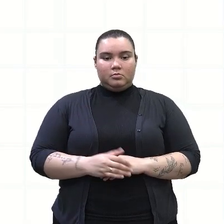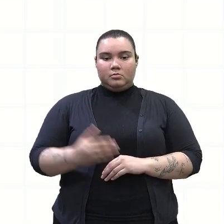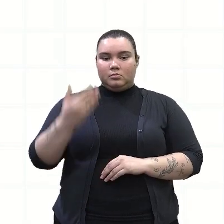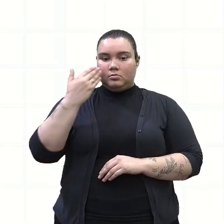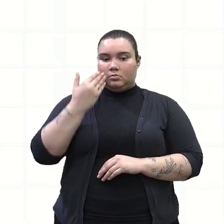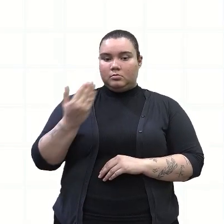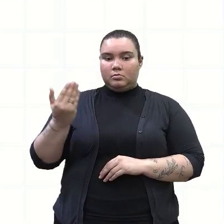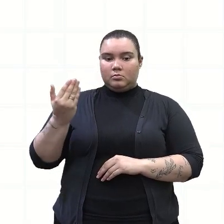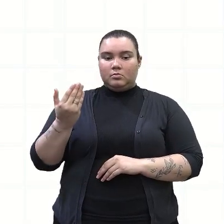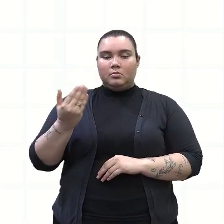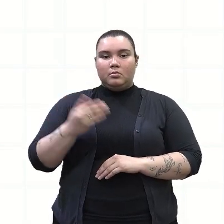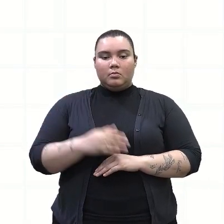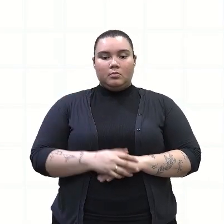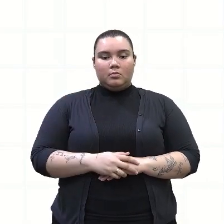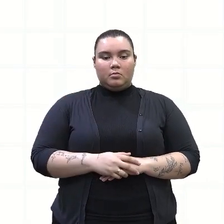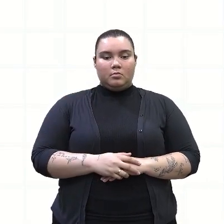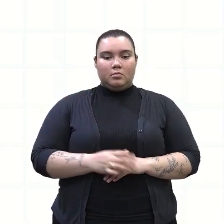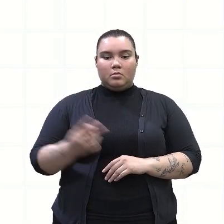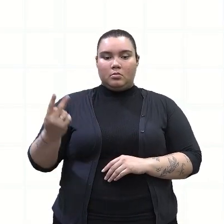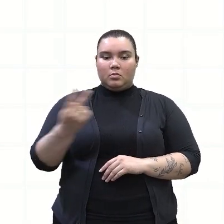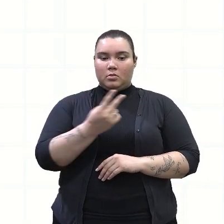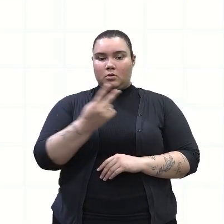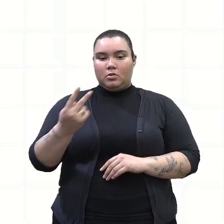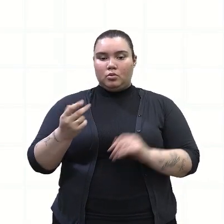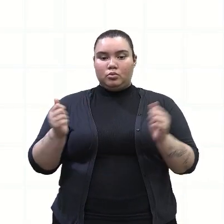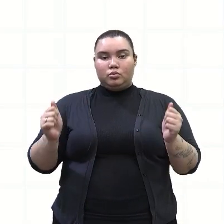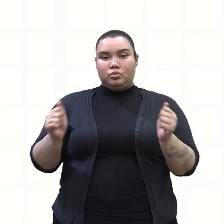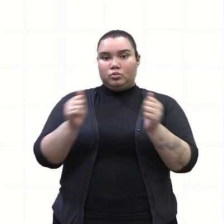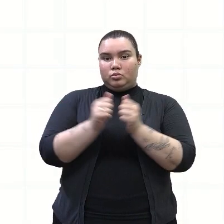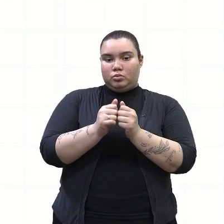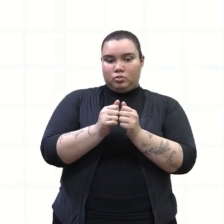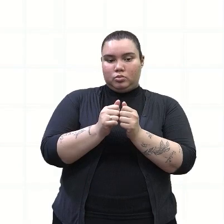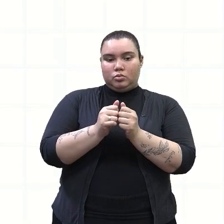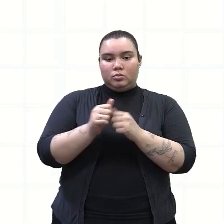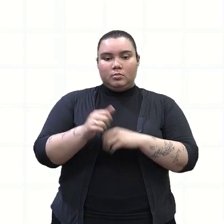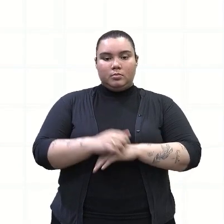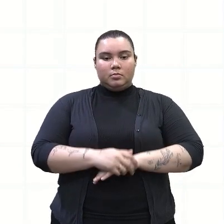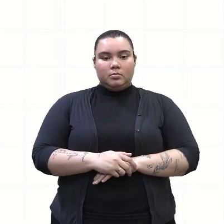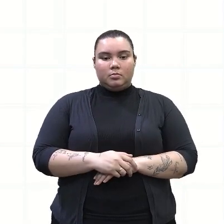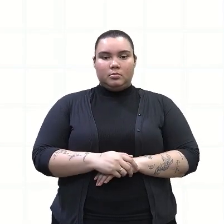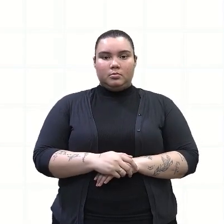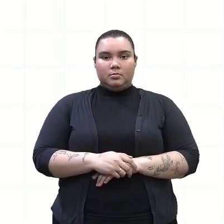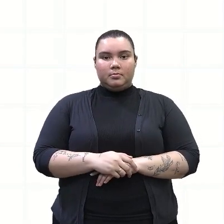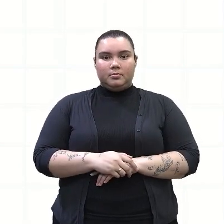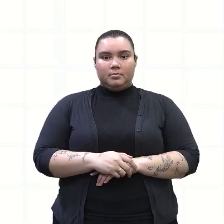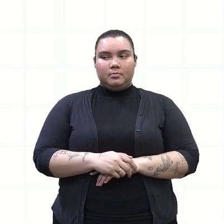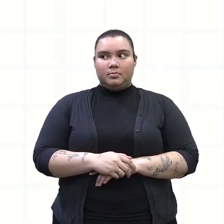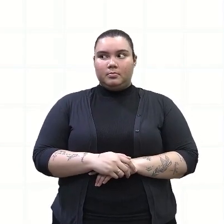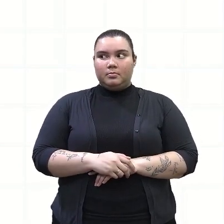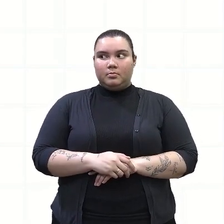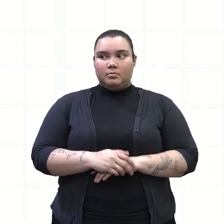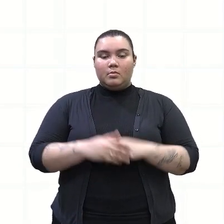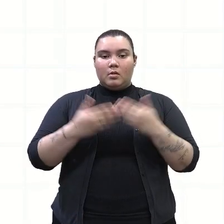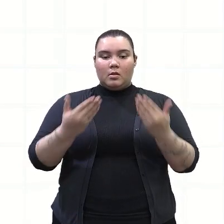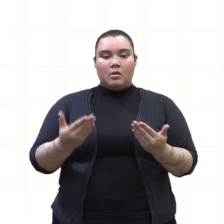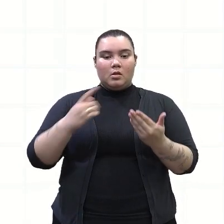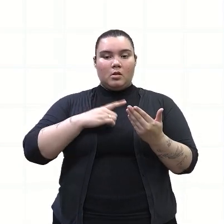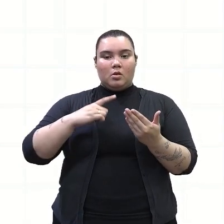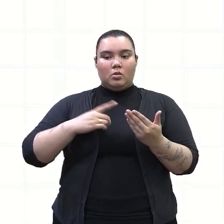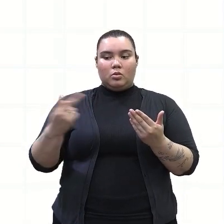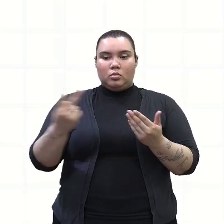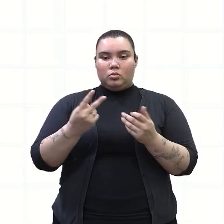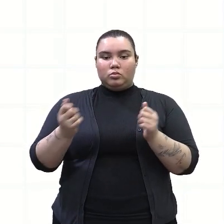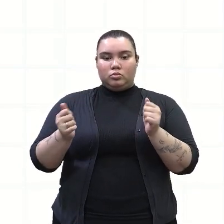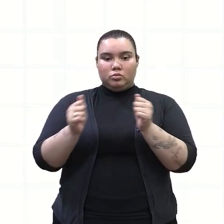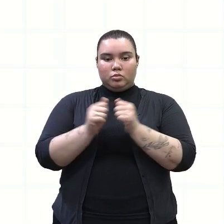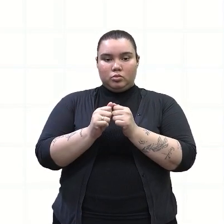combined, tá? Eles dois juntos, a combined, certo? Então, eles medindo eles juntos,